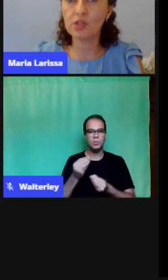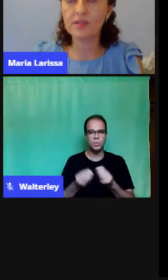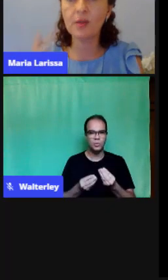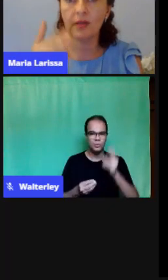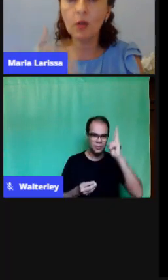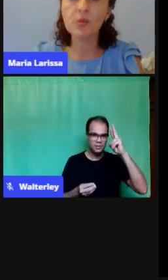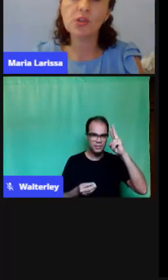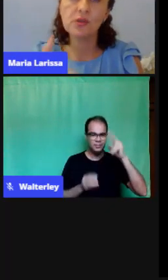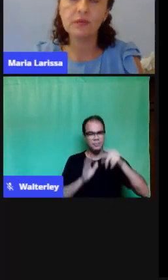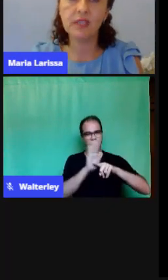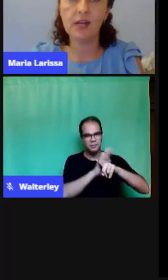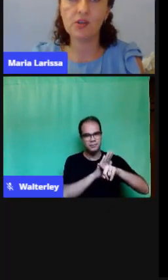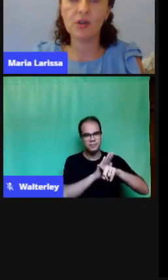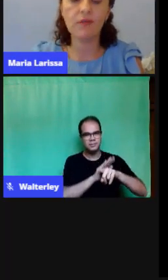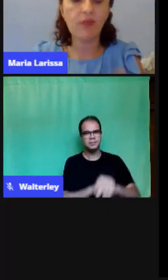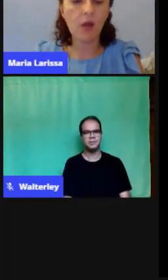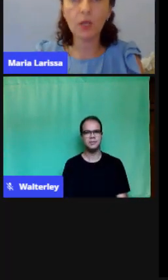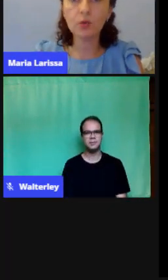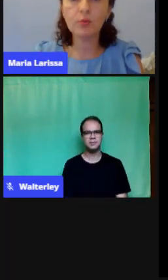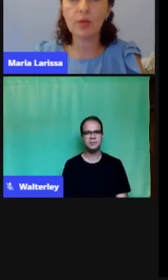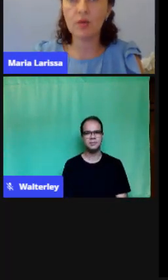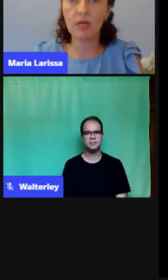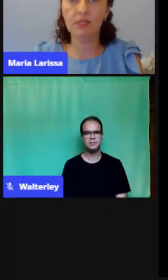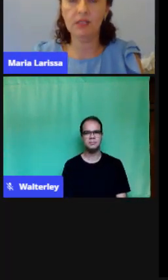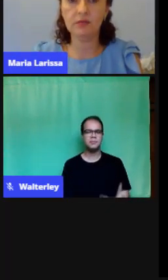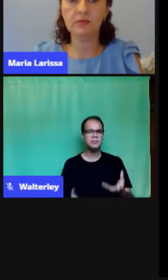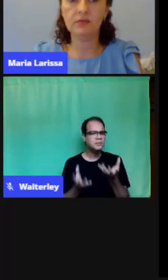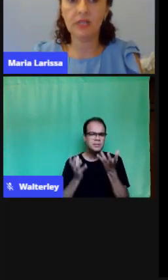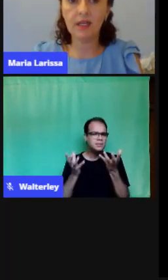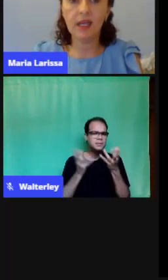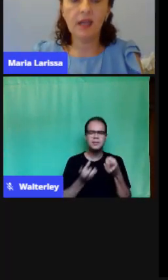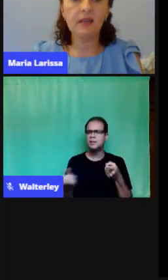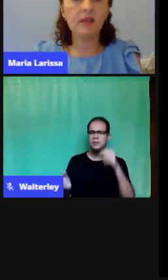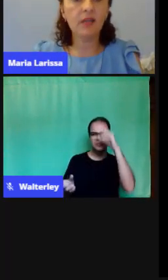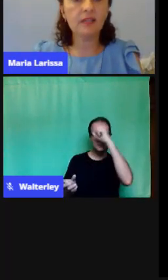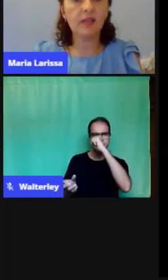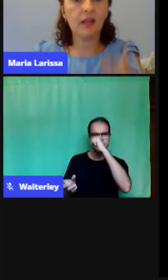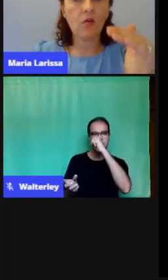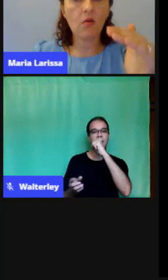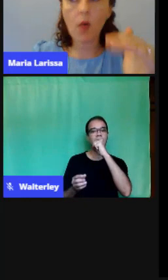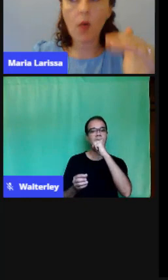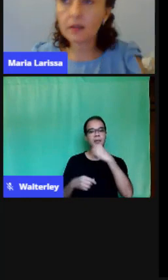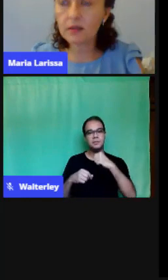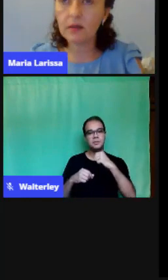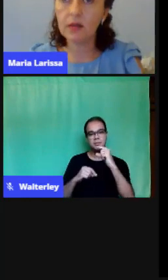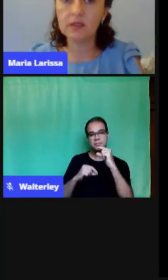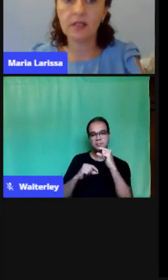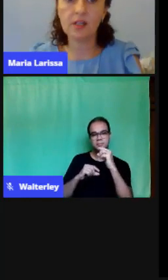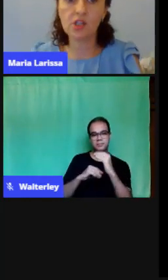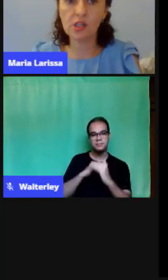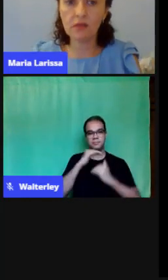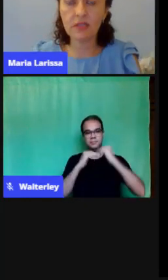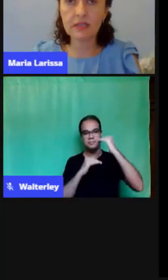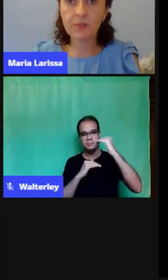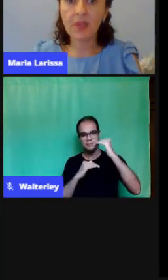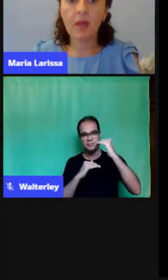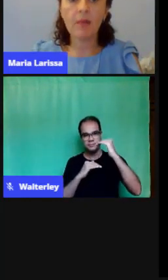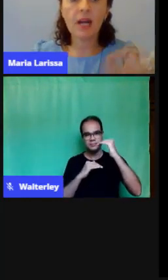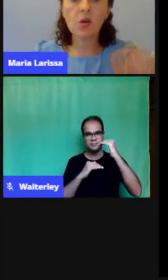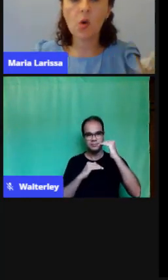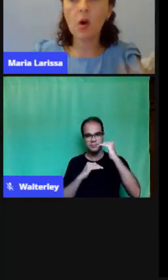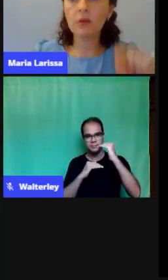precisa ter objetividade, levar um aluno para um caminho. Né? Então, ele tem 4